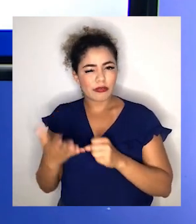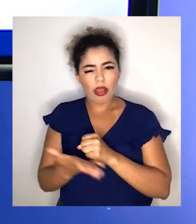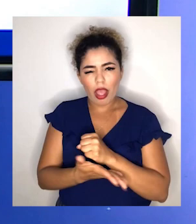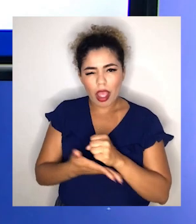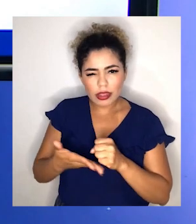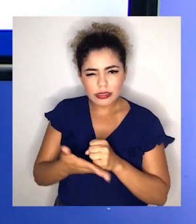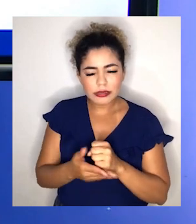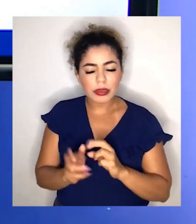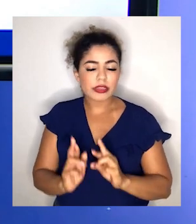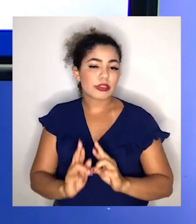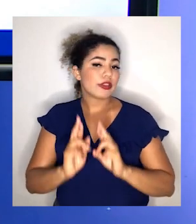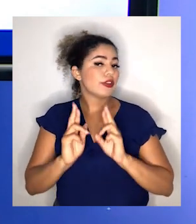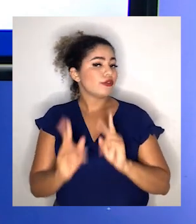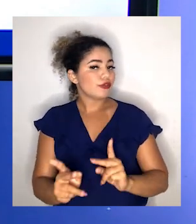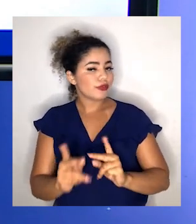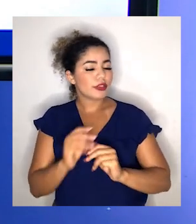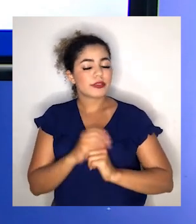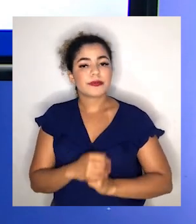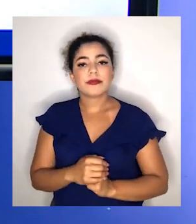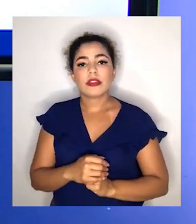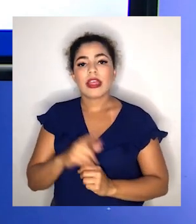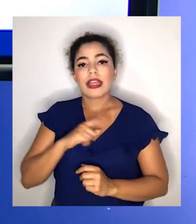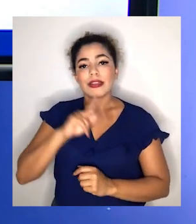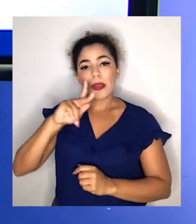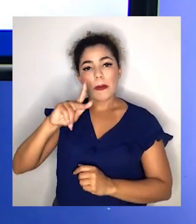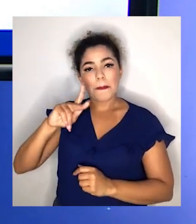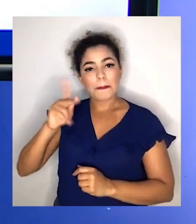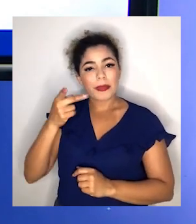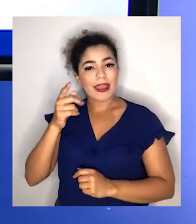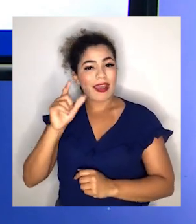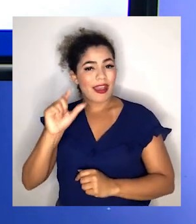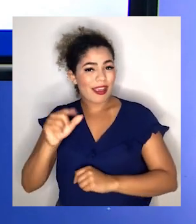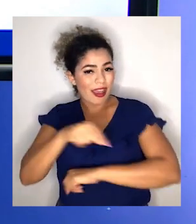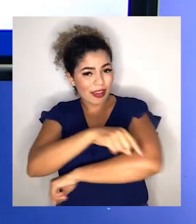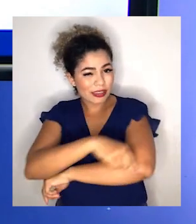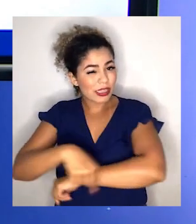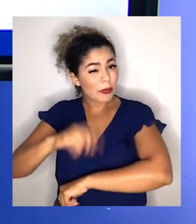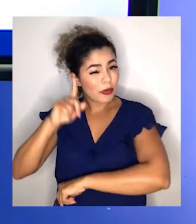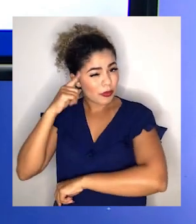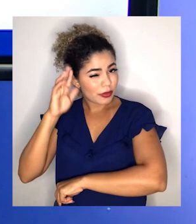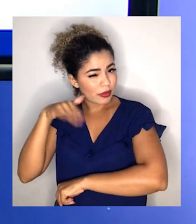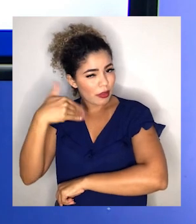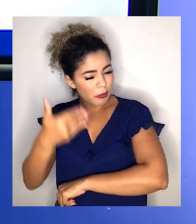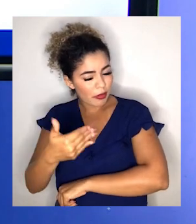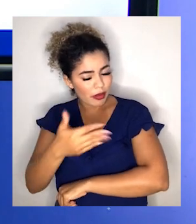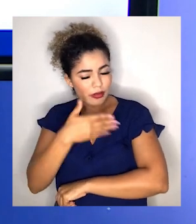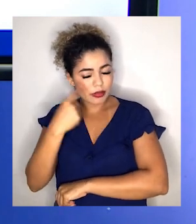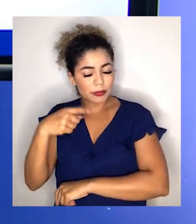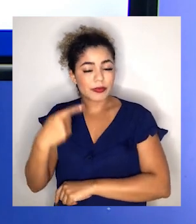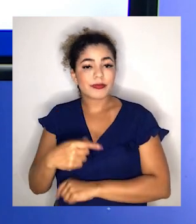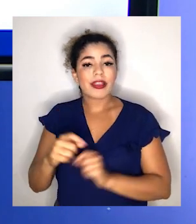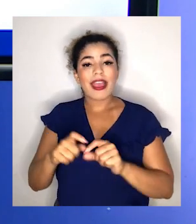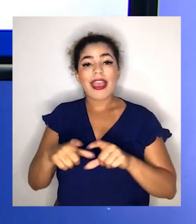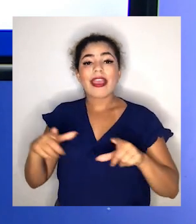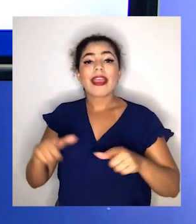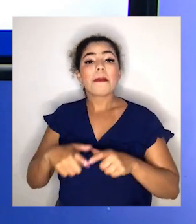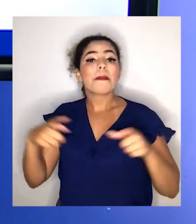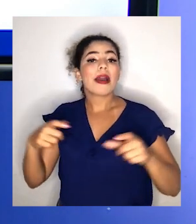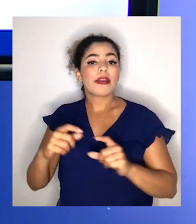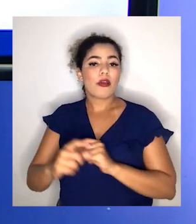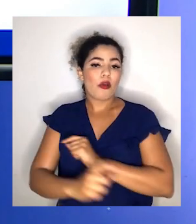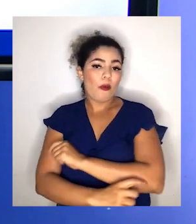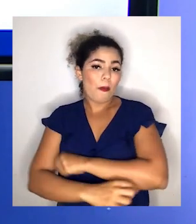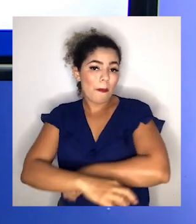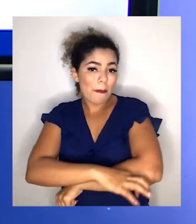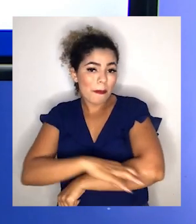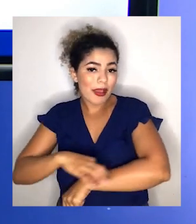Já as bases já é o contrário dos ácidos. Nós temos um pH, que é a escala que vamos entender melhor a partir de agora, que é maior do que